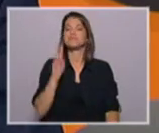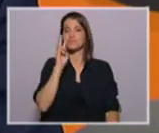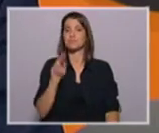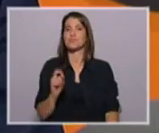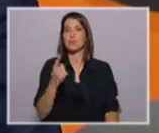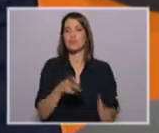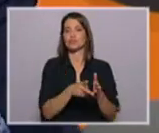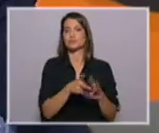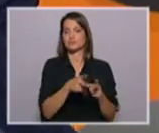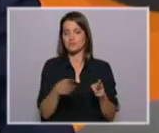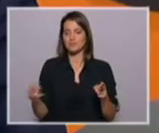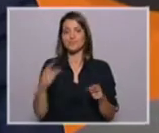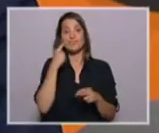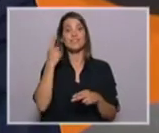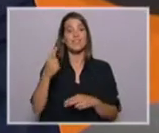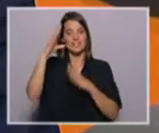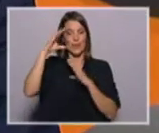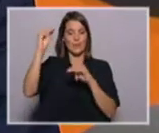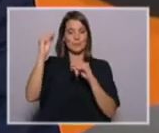de imagens, vamos viajar até à Lua.